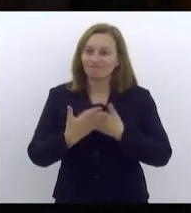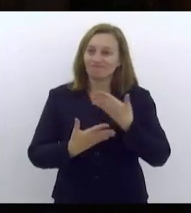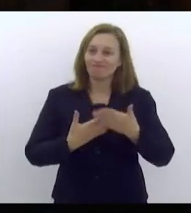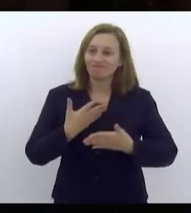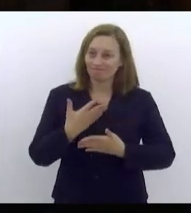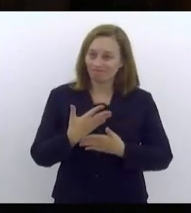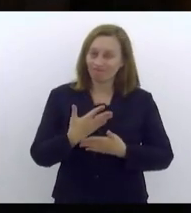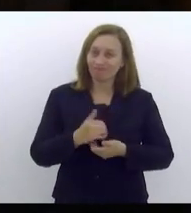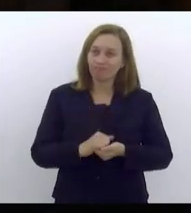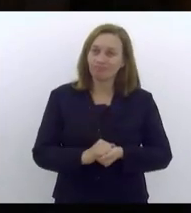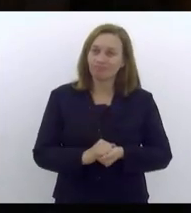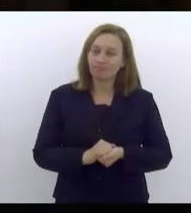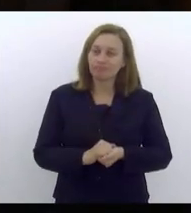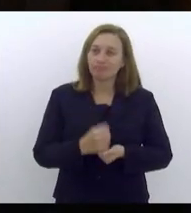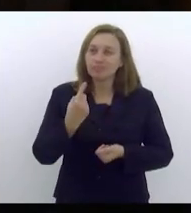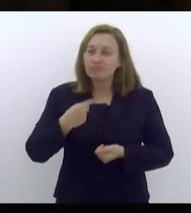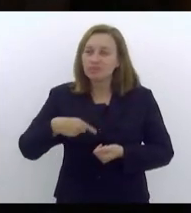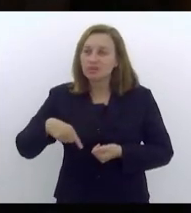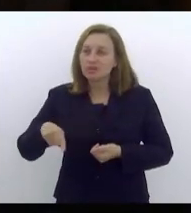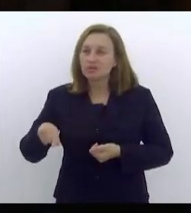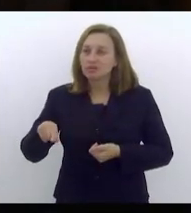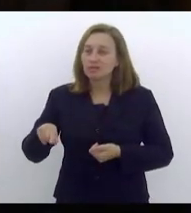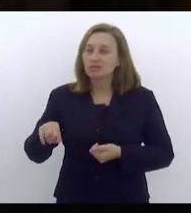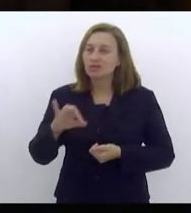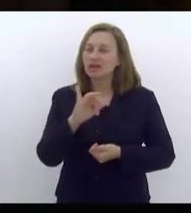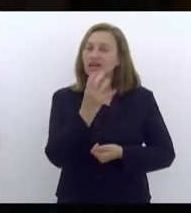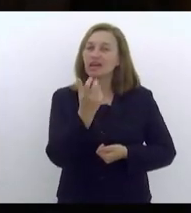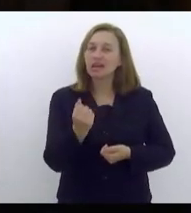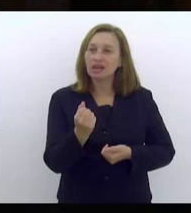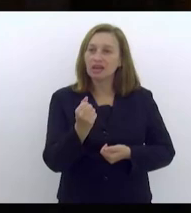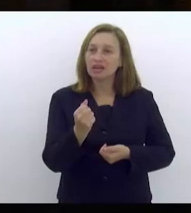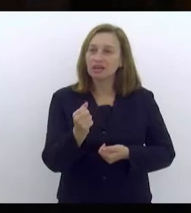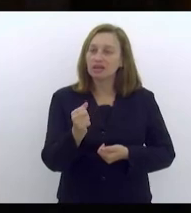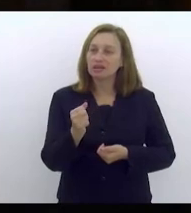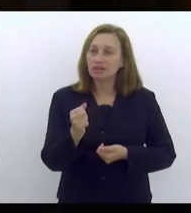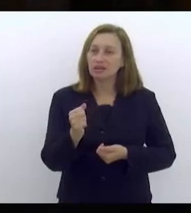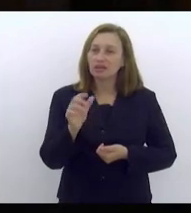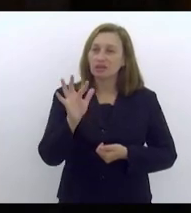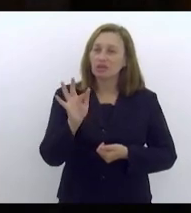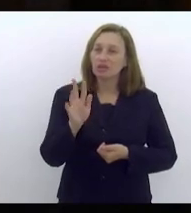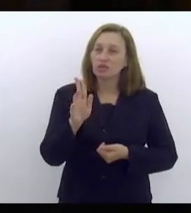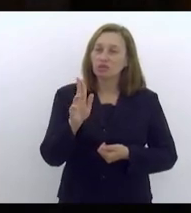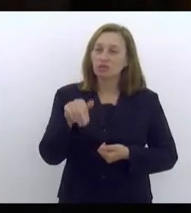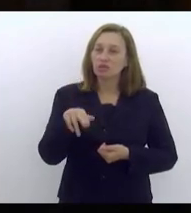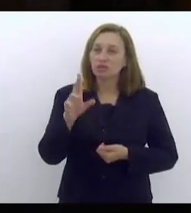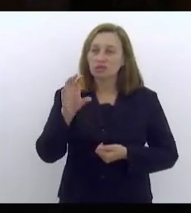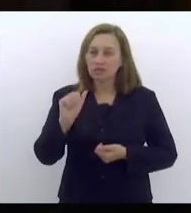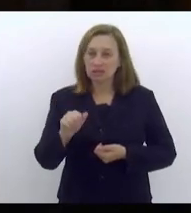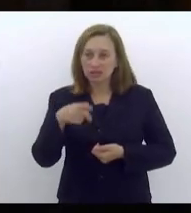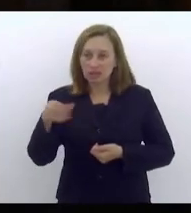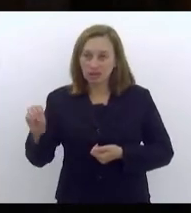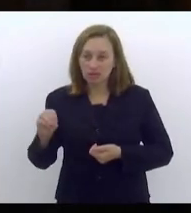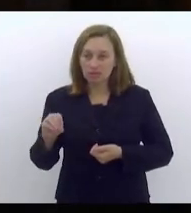indo à Ilha do Fundão na Semana da Engenharia